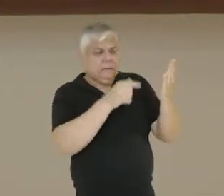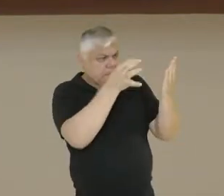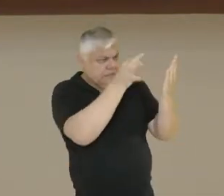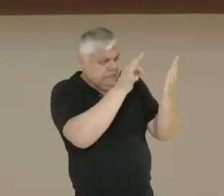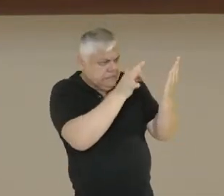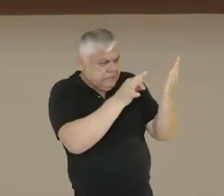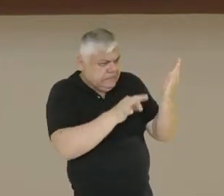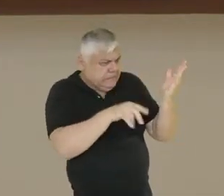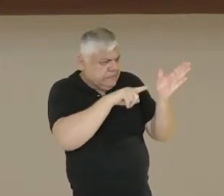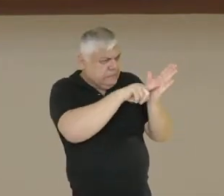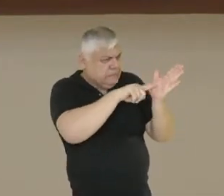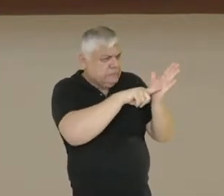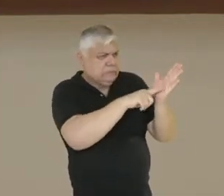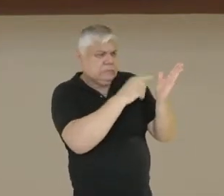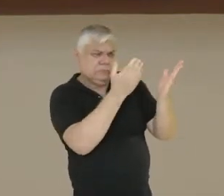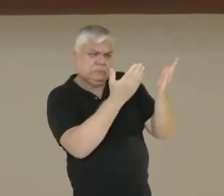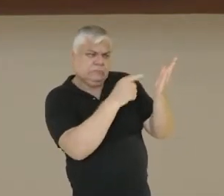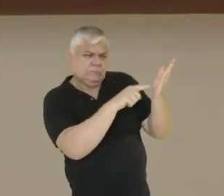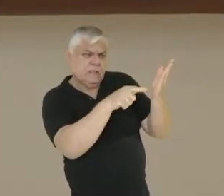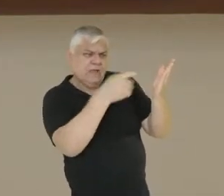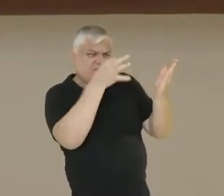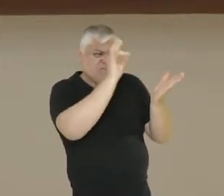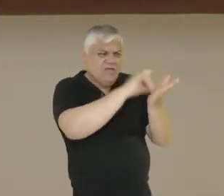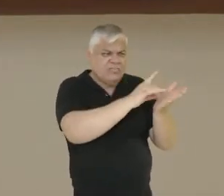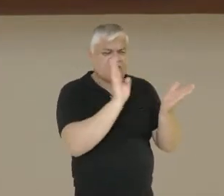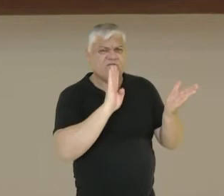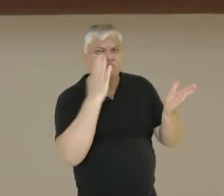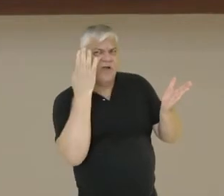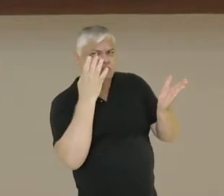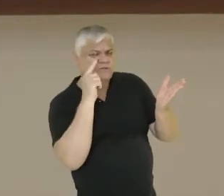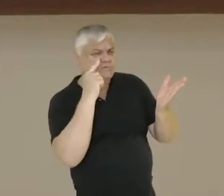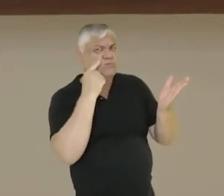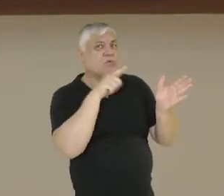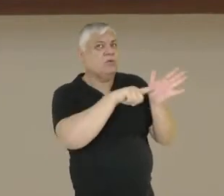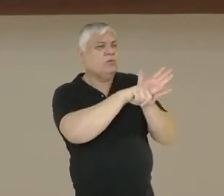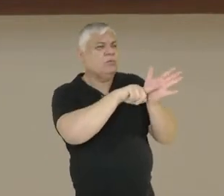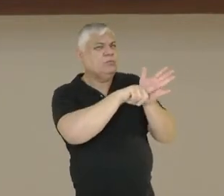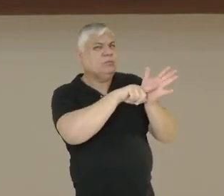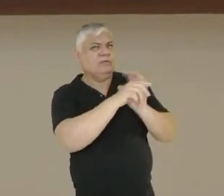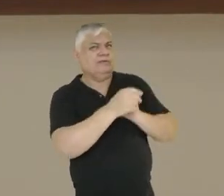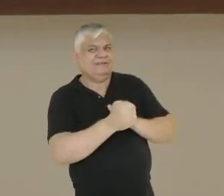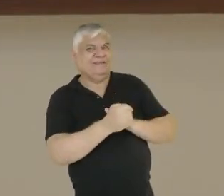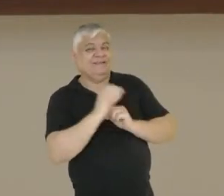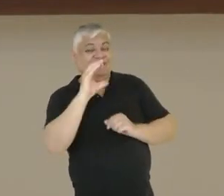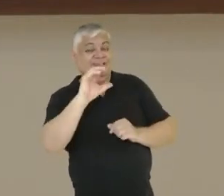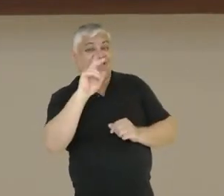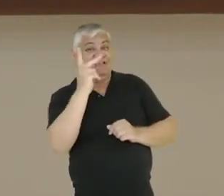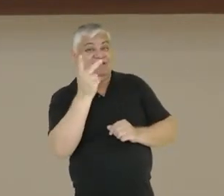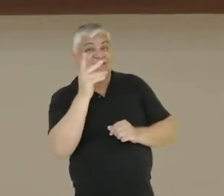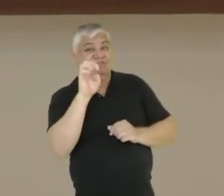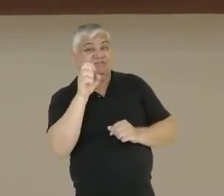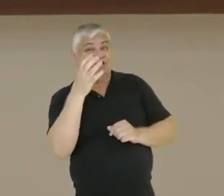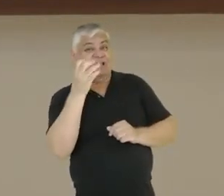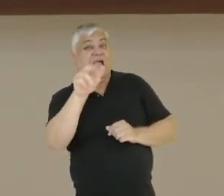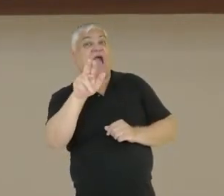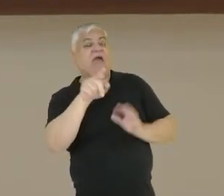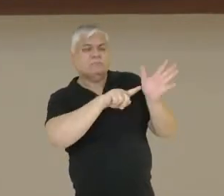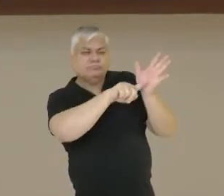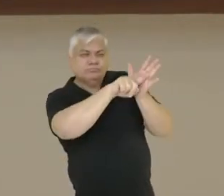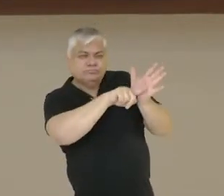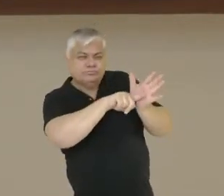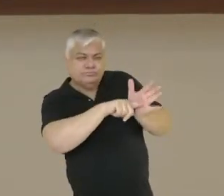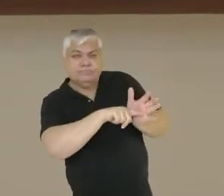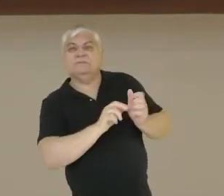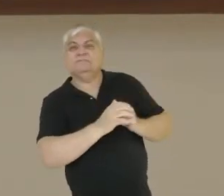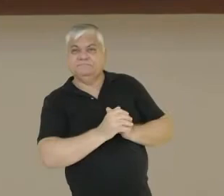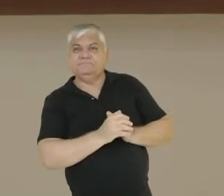notícia recebida é verdadeira ou falsa. Checar isso, né? Não contribua para a disseminação